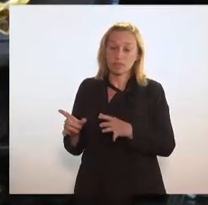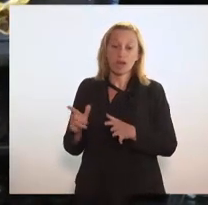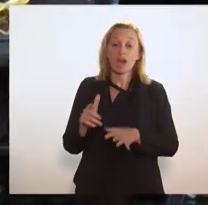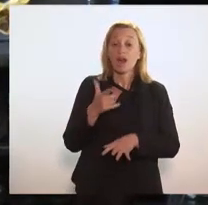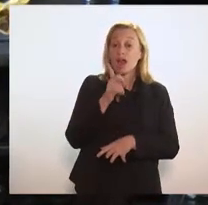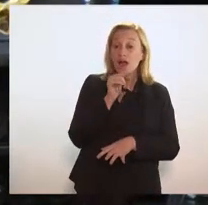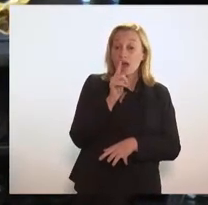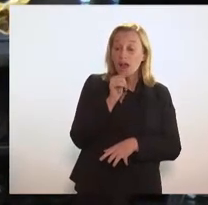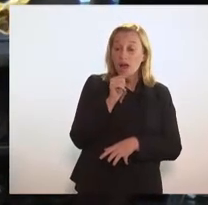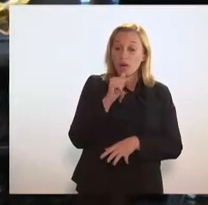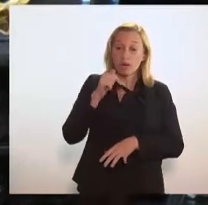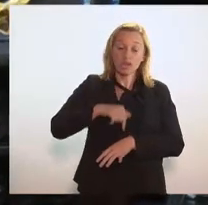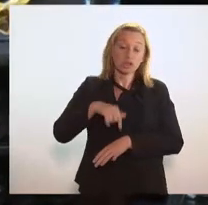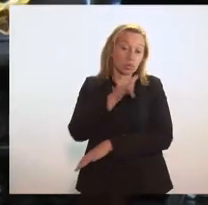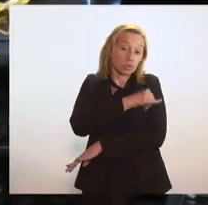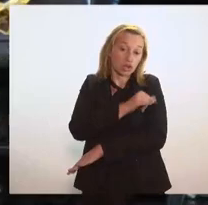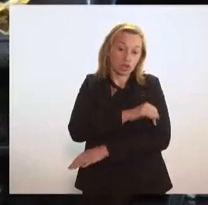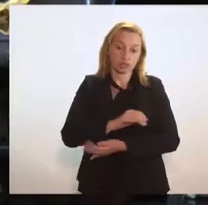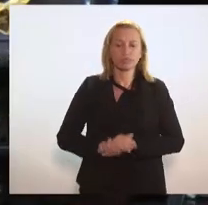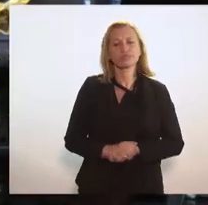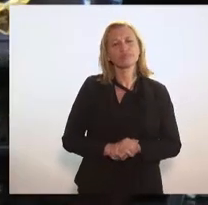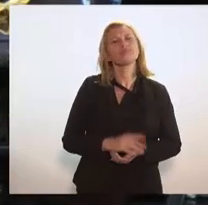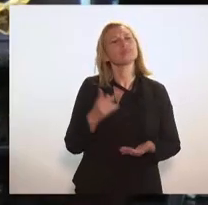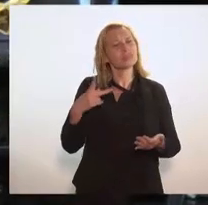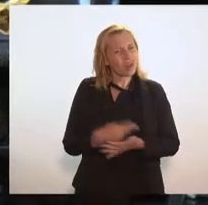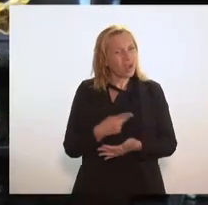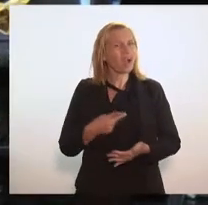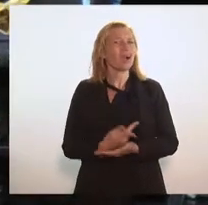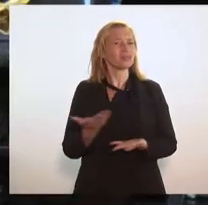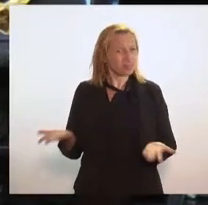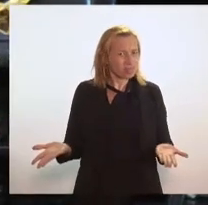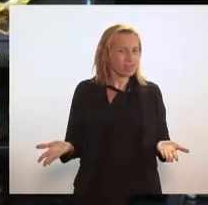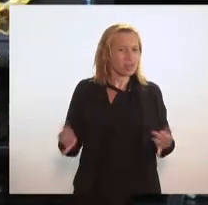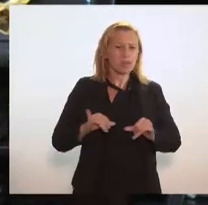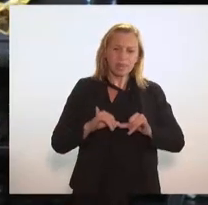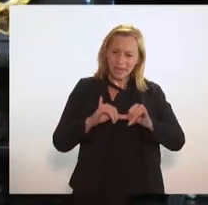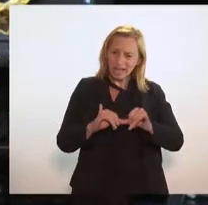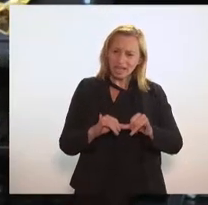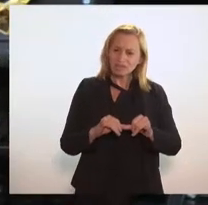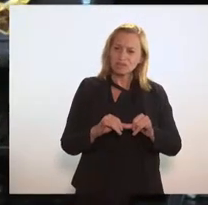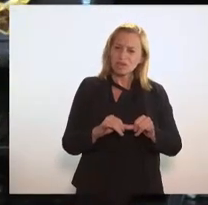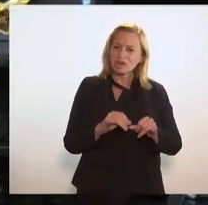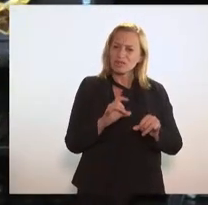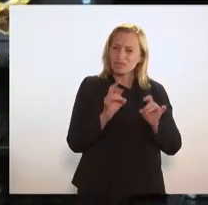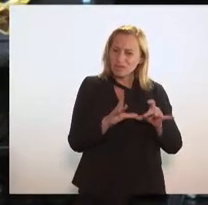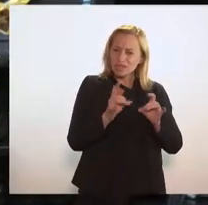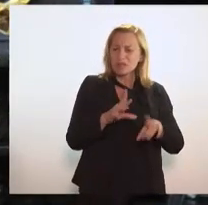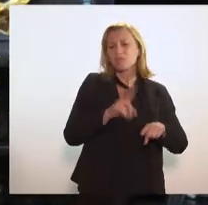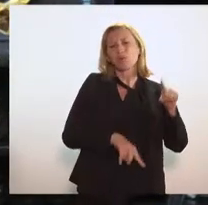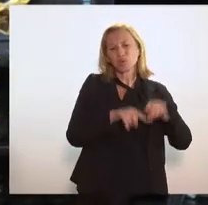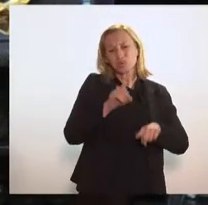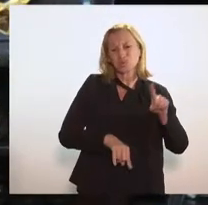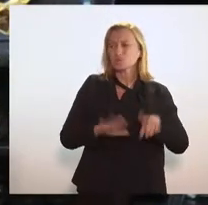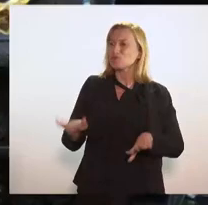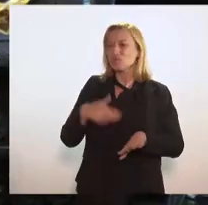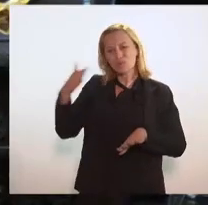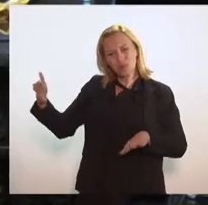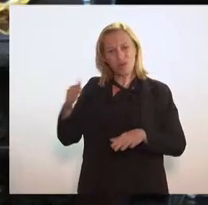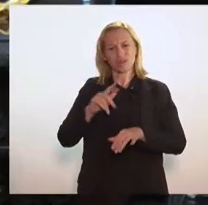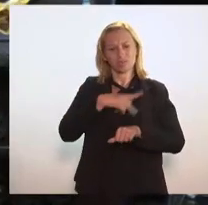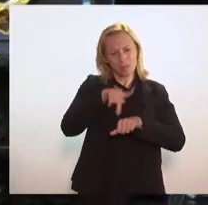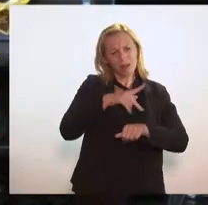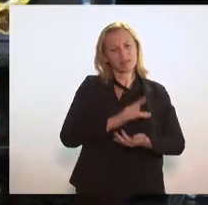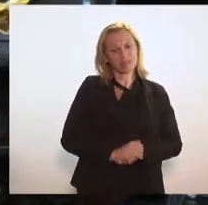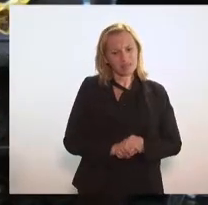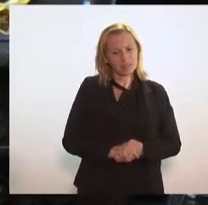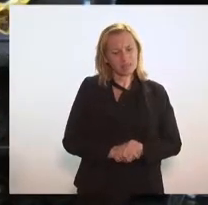na com do lado do supermercado alguma coisa tá errada não pode ser E isso se reflete em